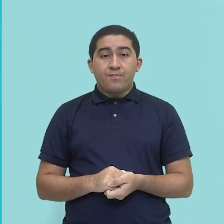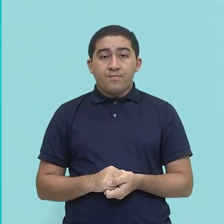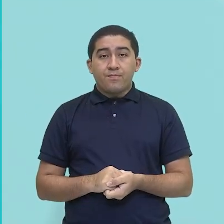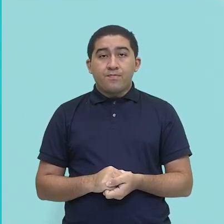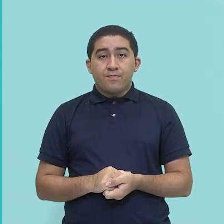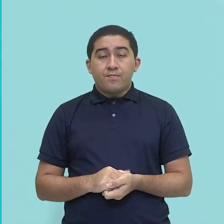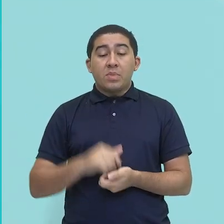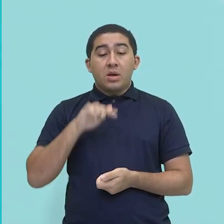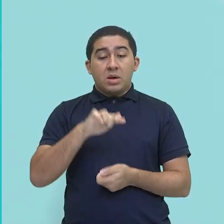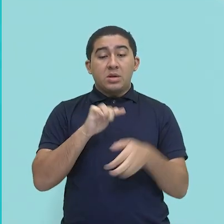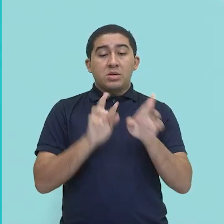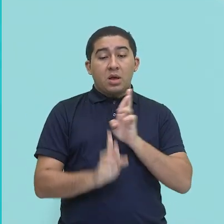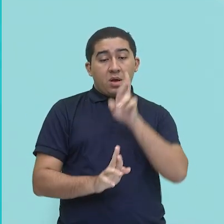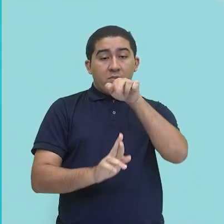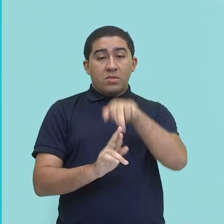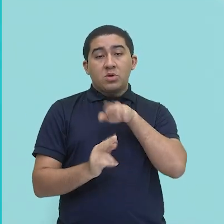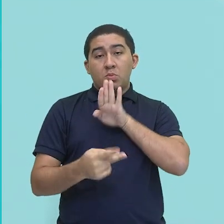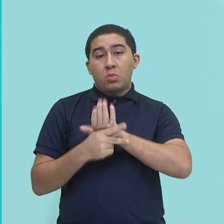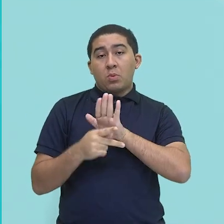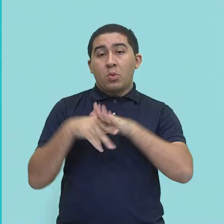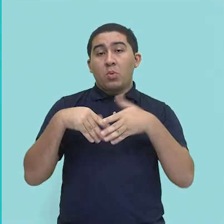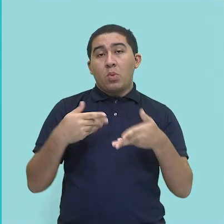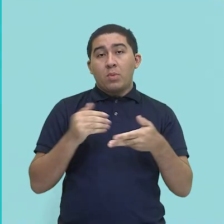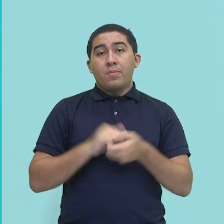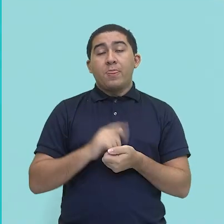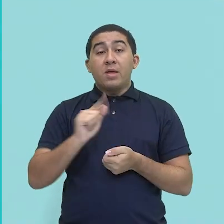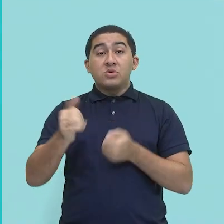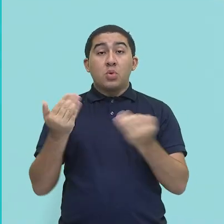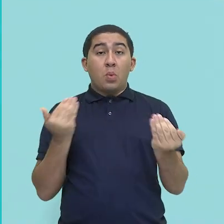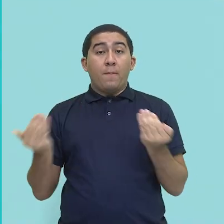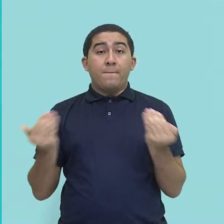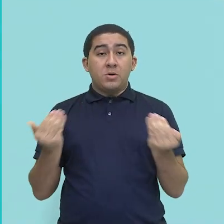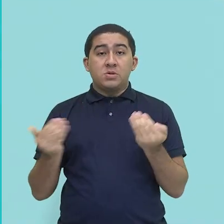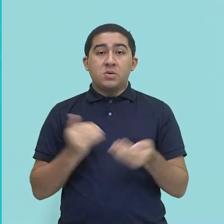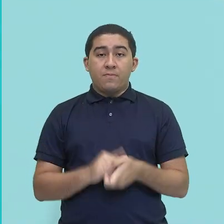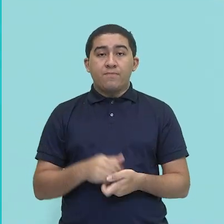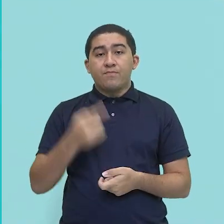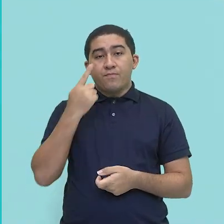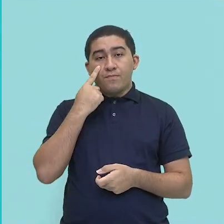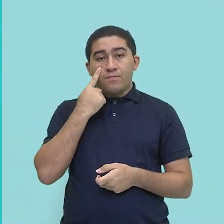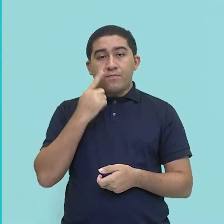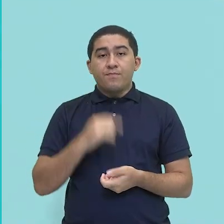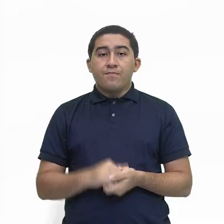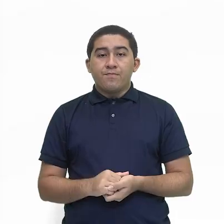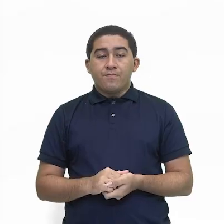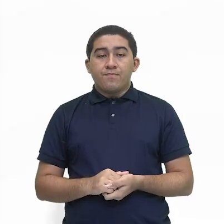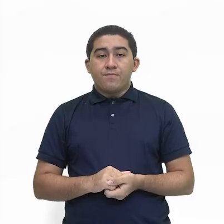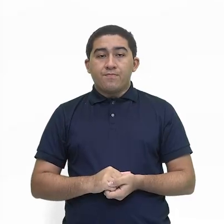grau que ele está sendo trabalhado é no grau de comparação. Veja só.